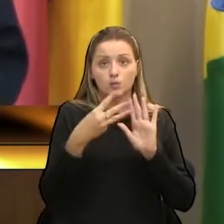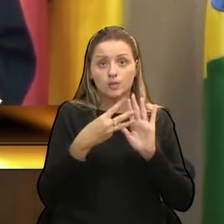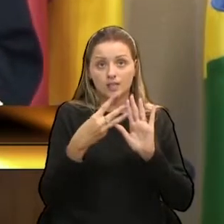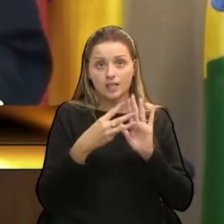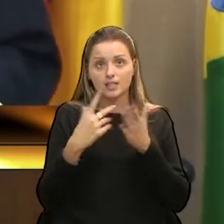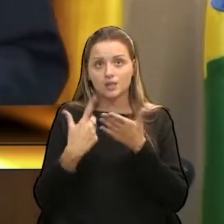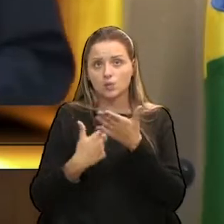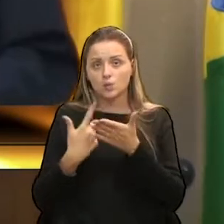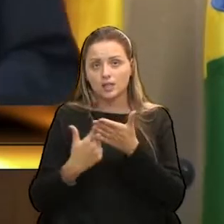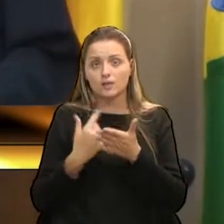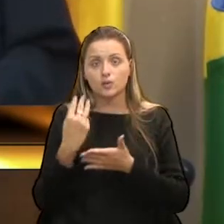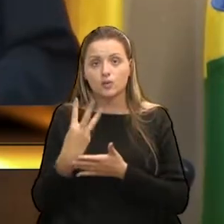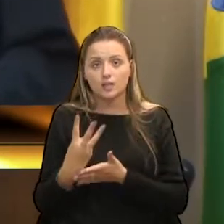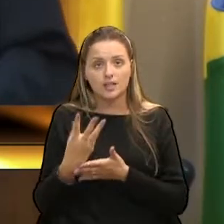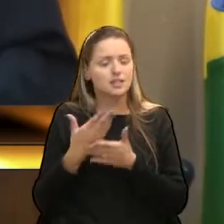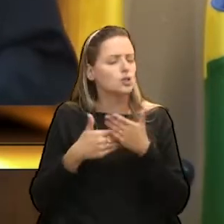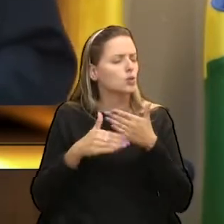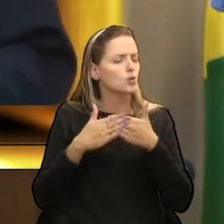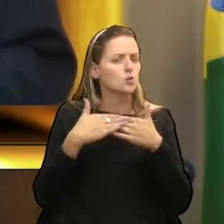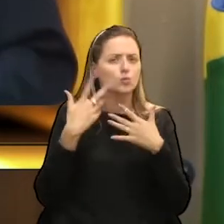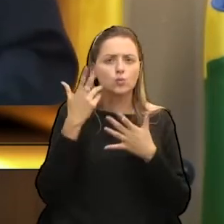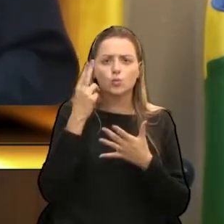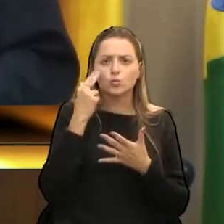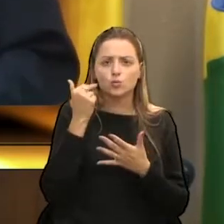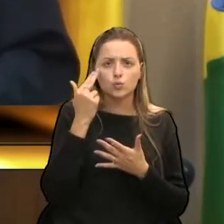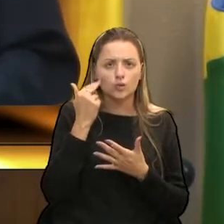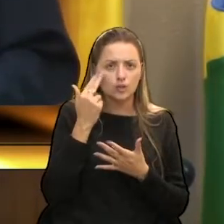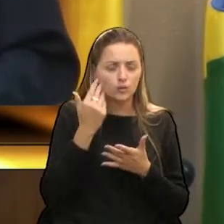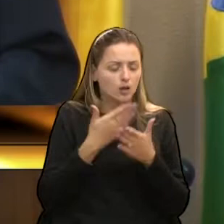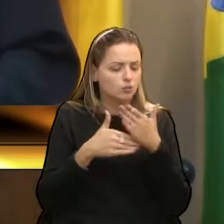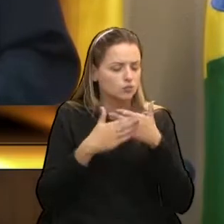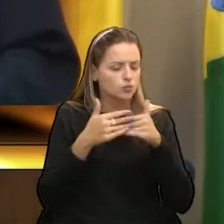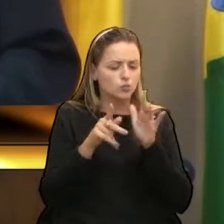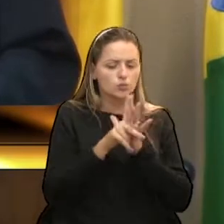são todas naturais, estão na natureza.